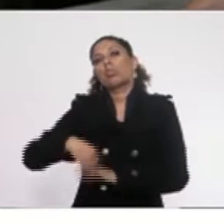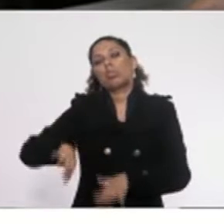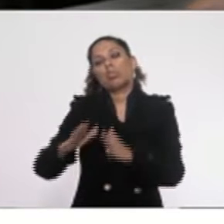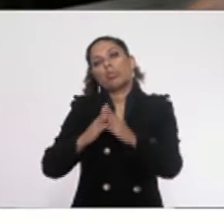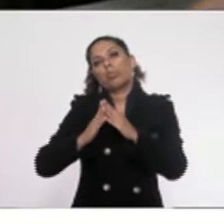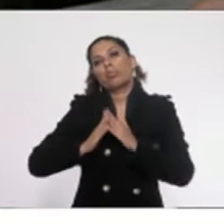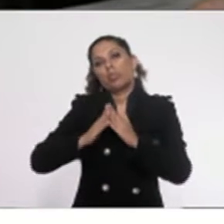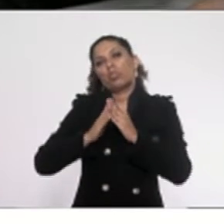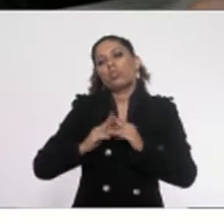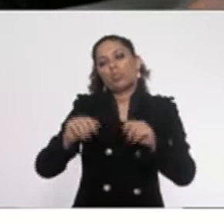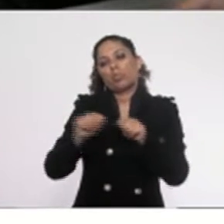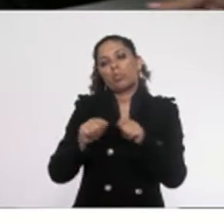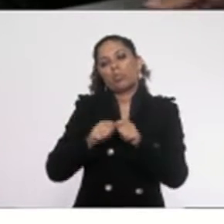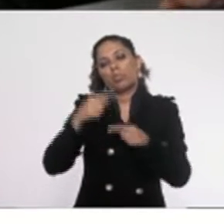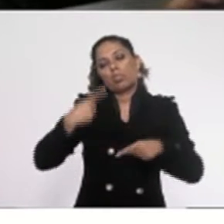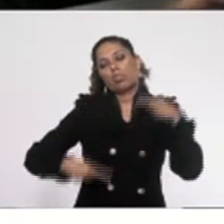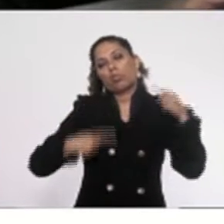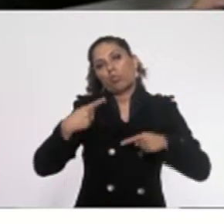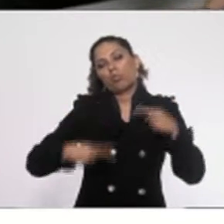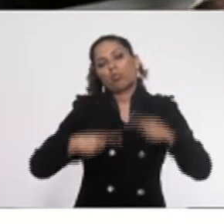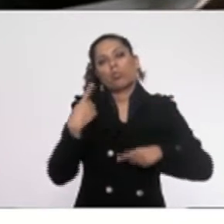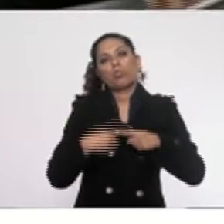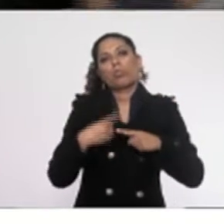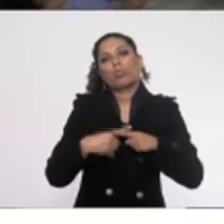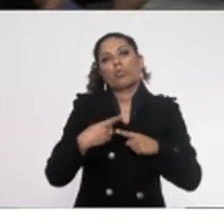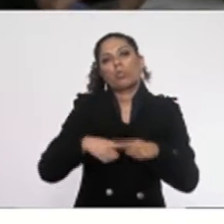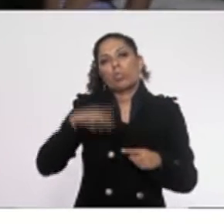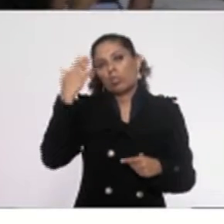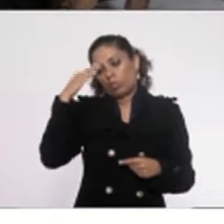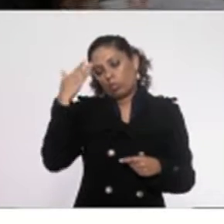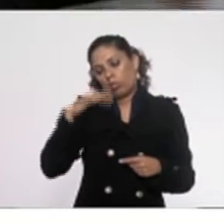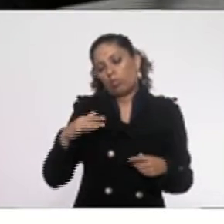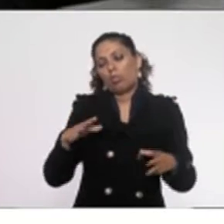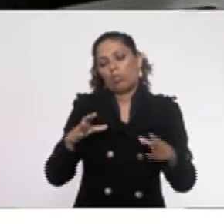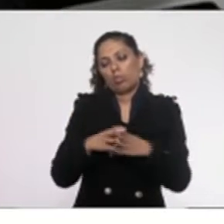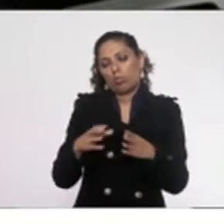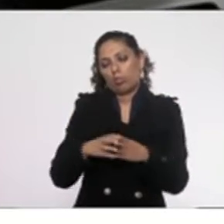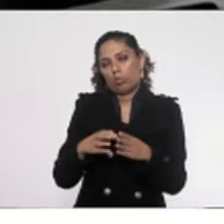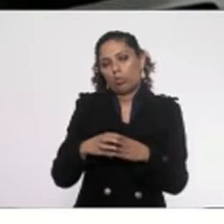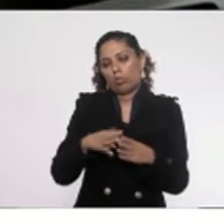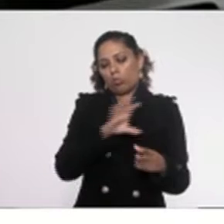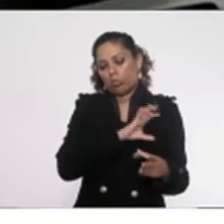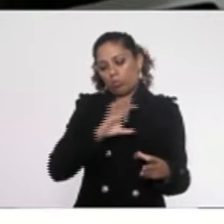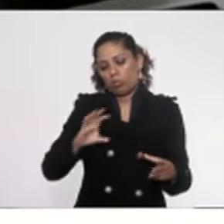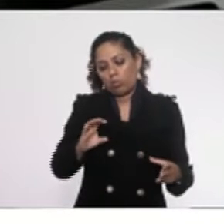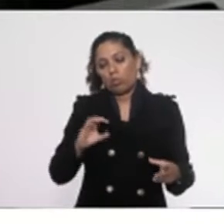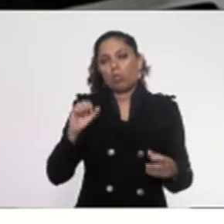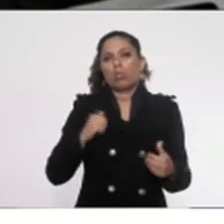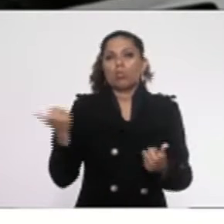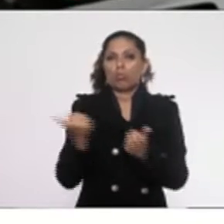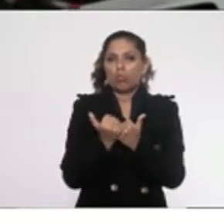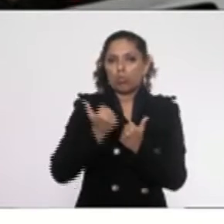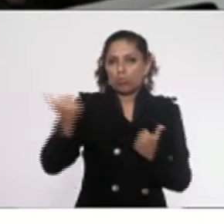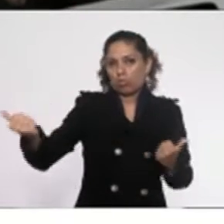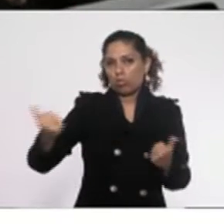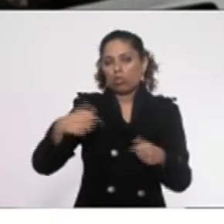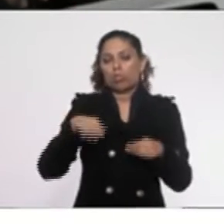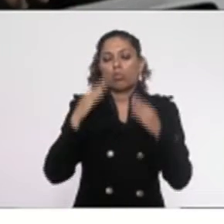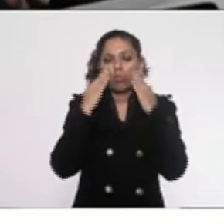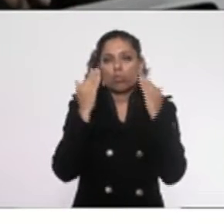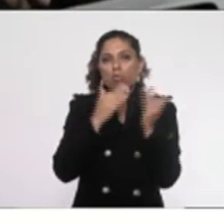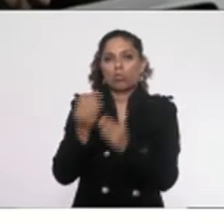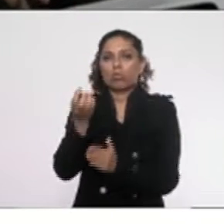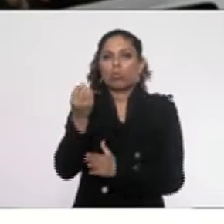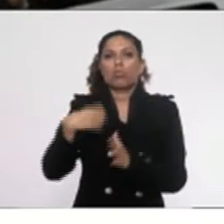para fazer essa discussão porque integro a comissão como membro suplente e apresentei